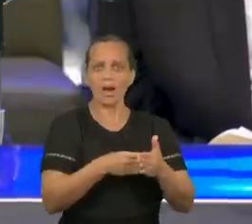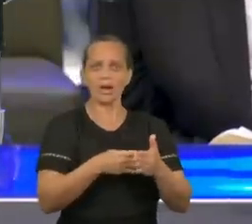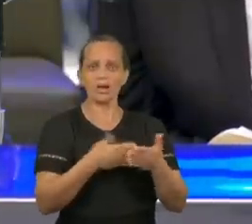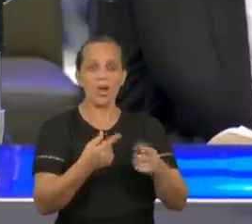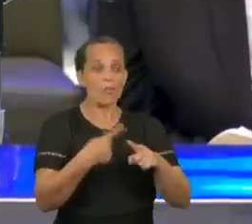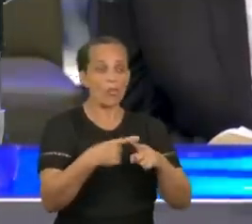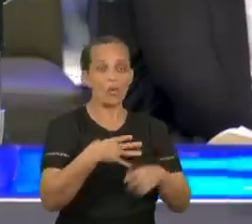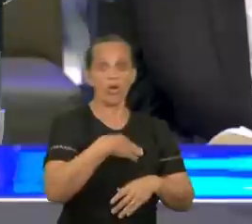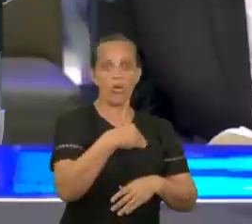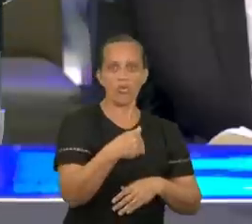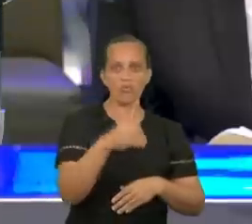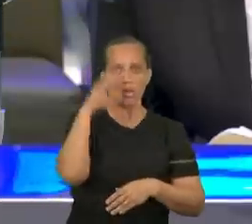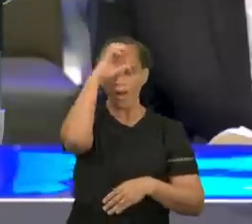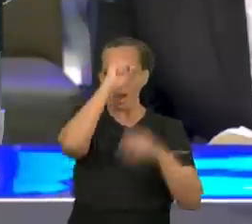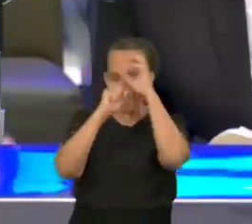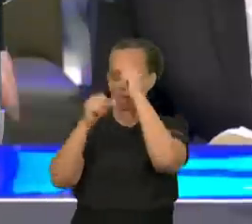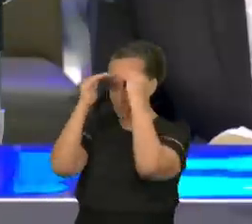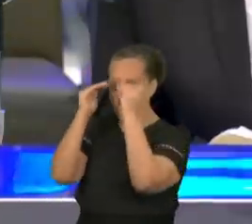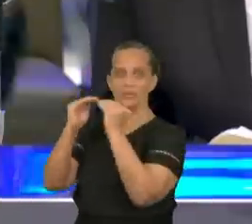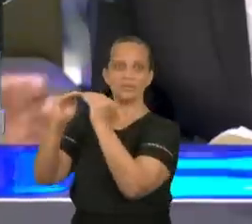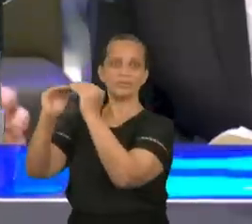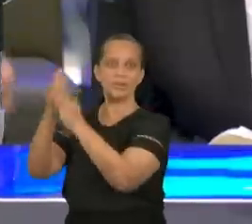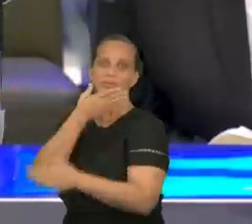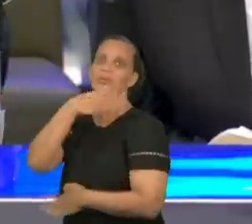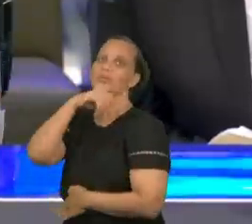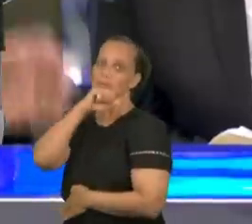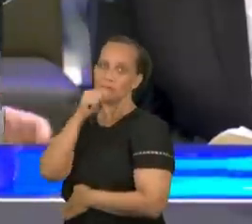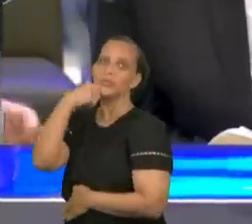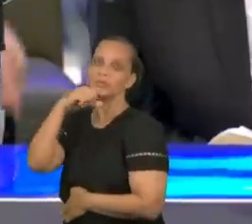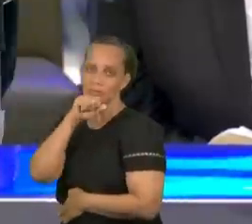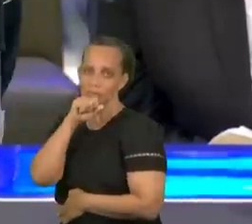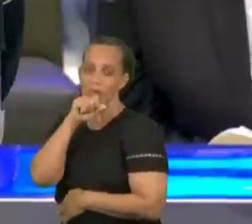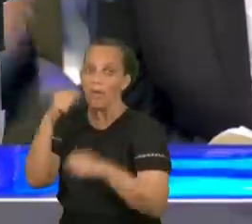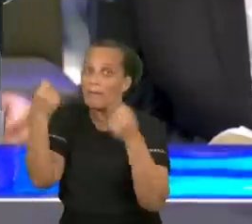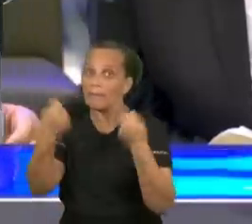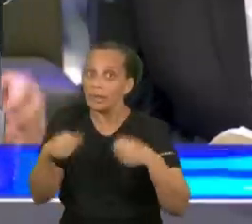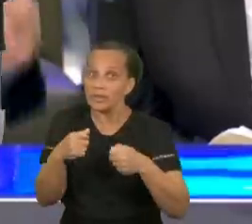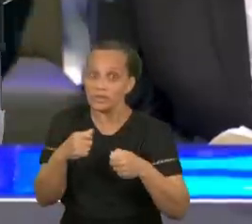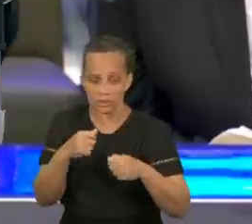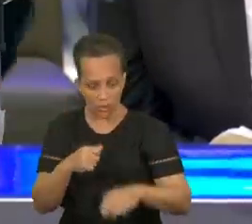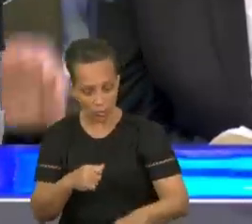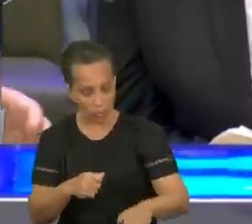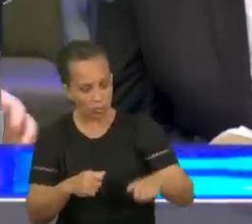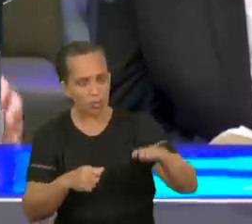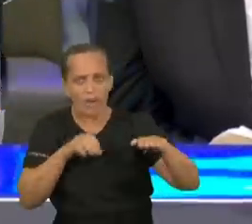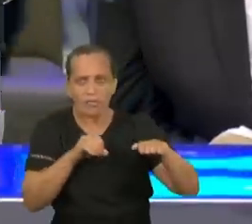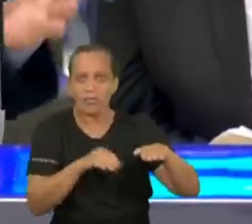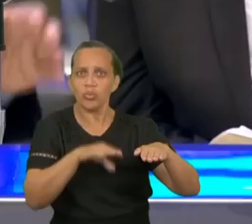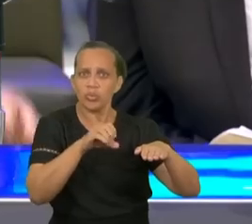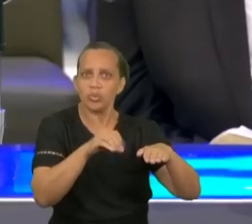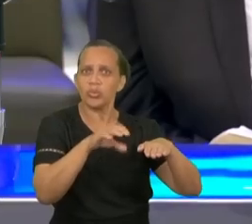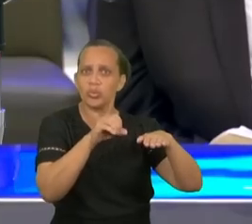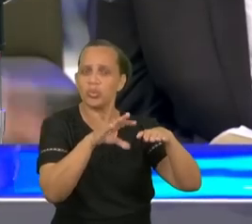quando os pais não começam desde a idade de terra e ensinar aconselhar orientar Depois